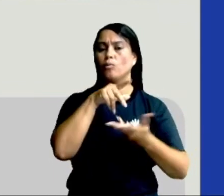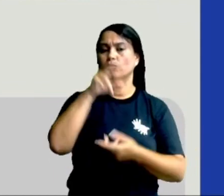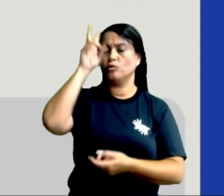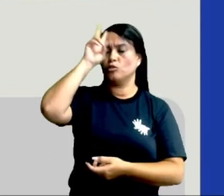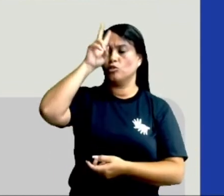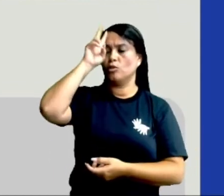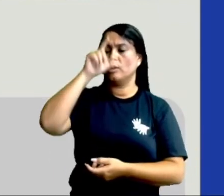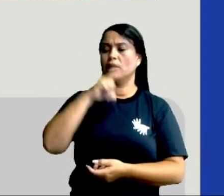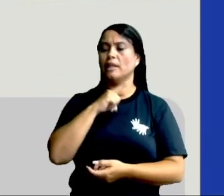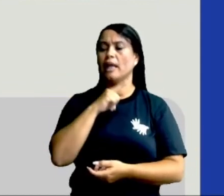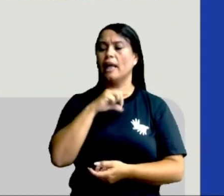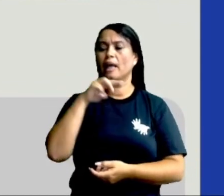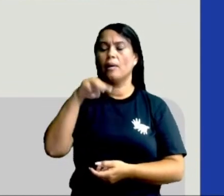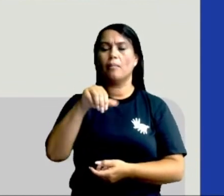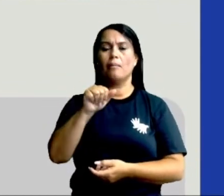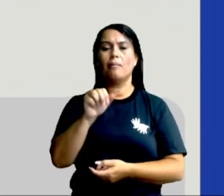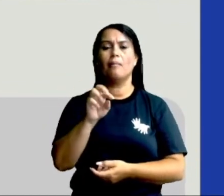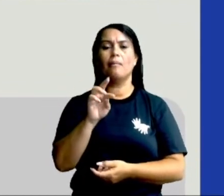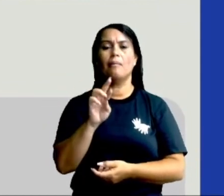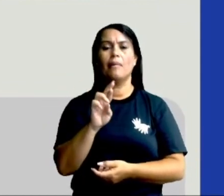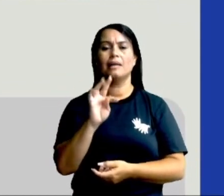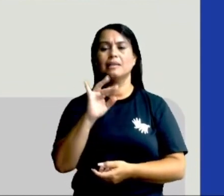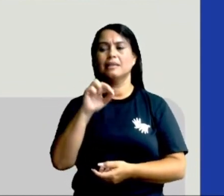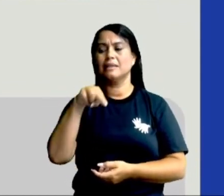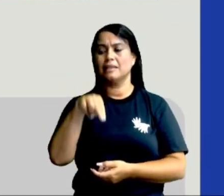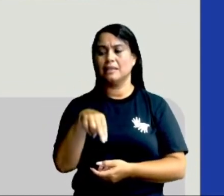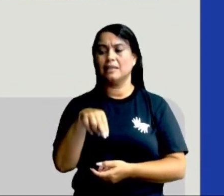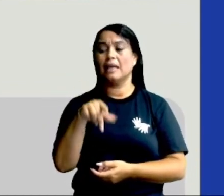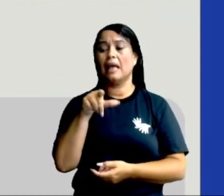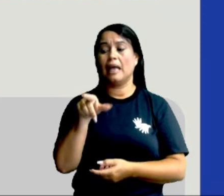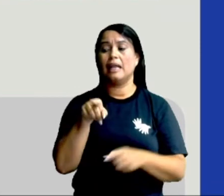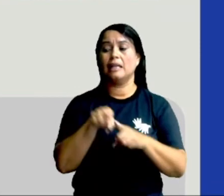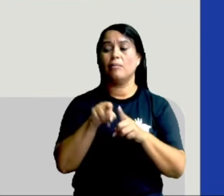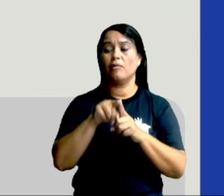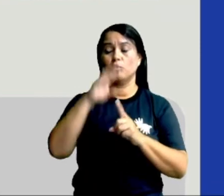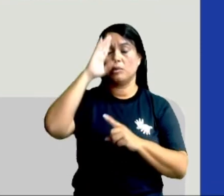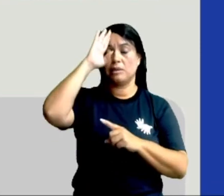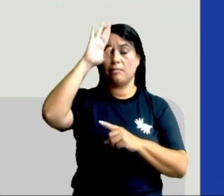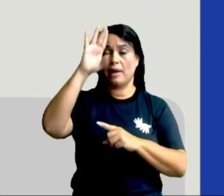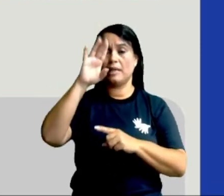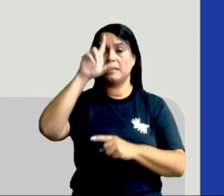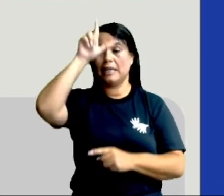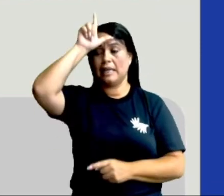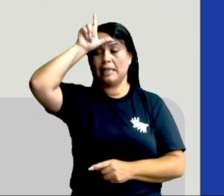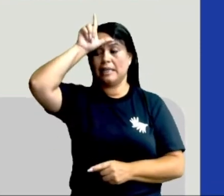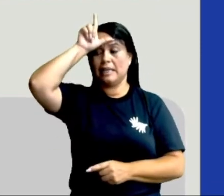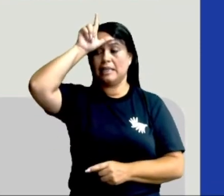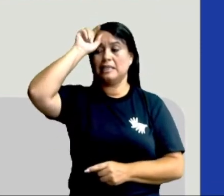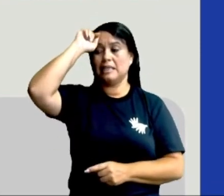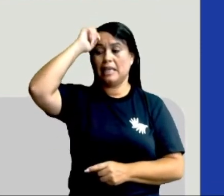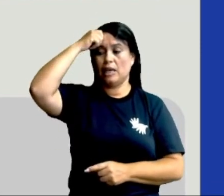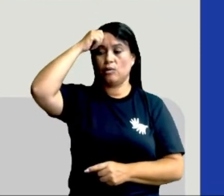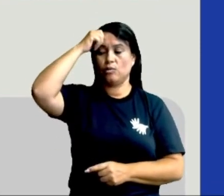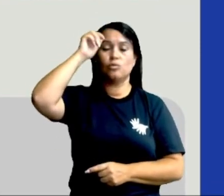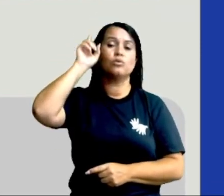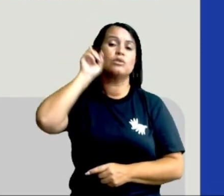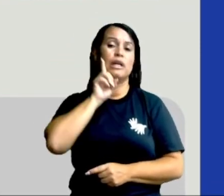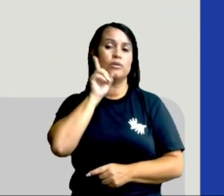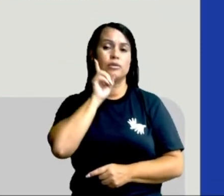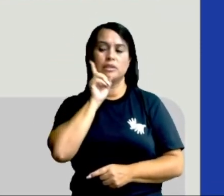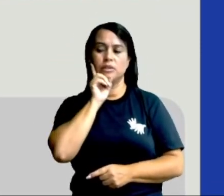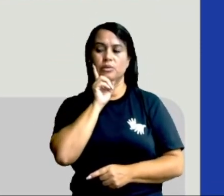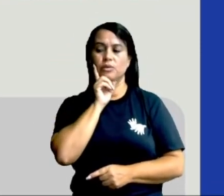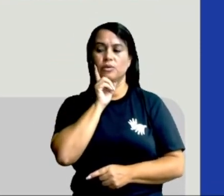Tenho aqui destacado Martin Luther King, tá? Ele foi um dos principais líderes negros dos